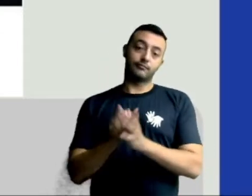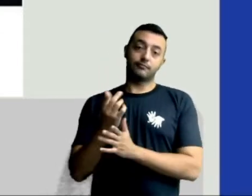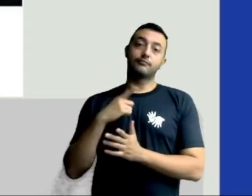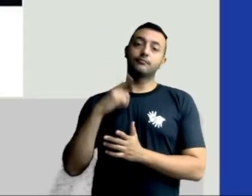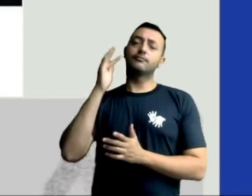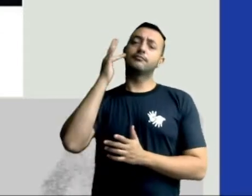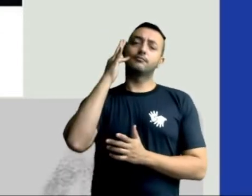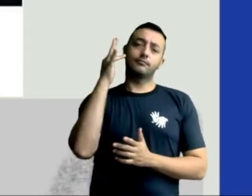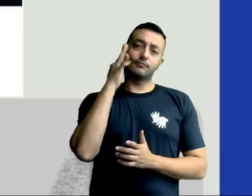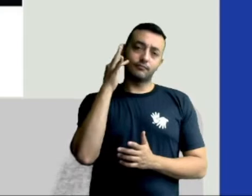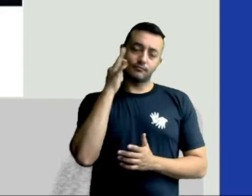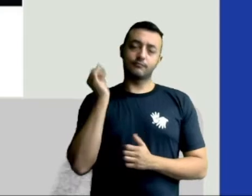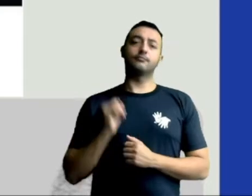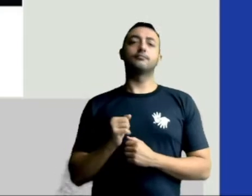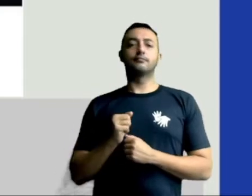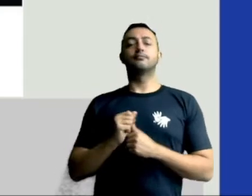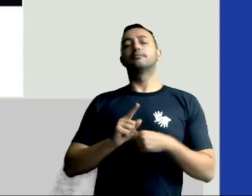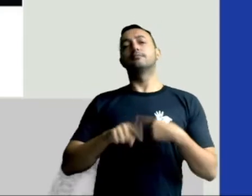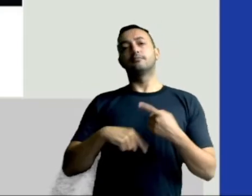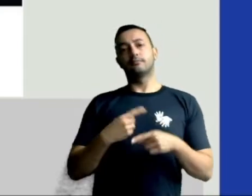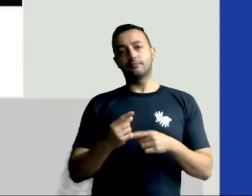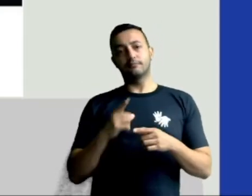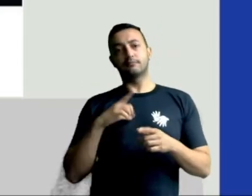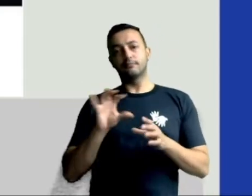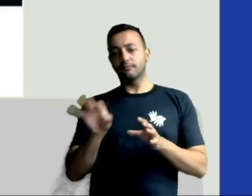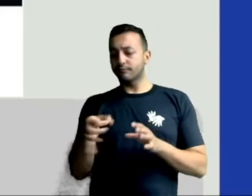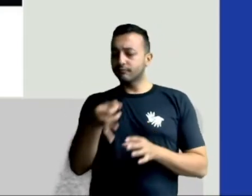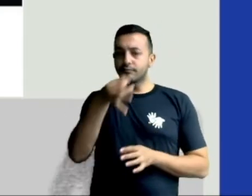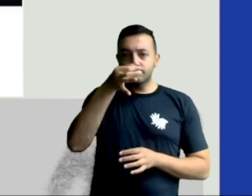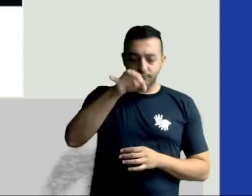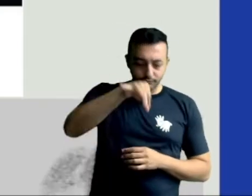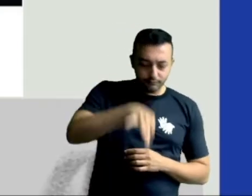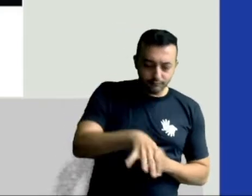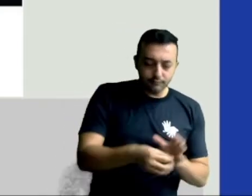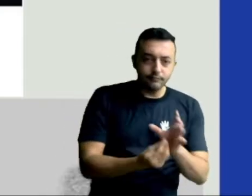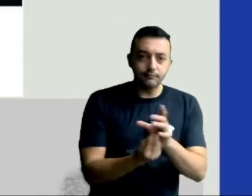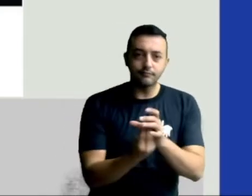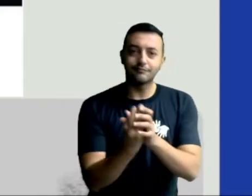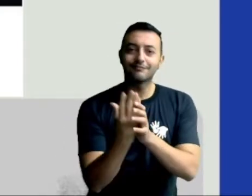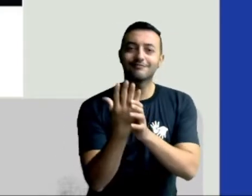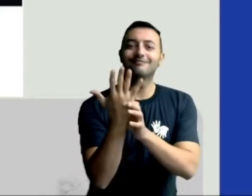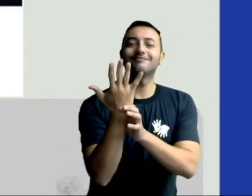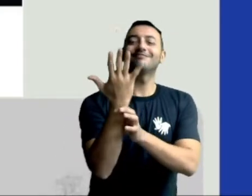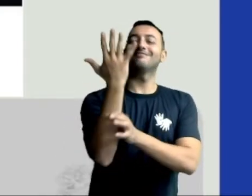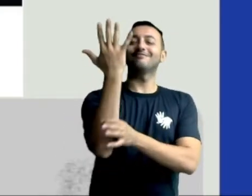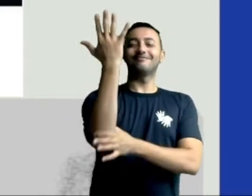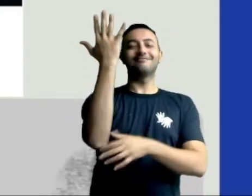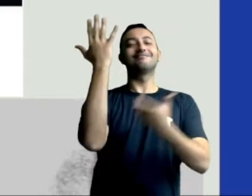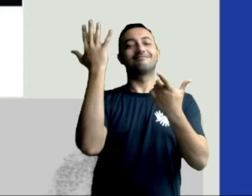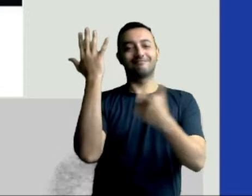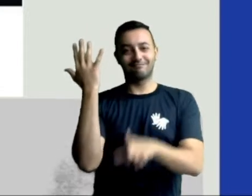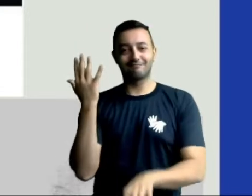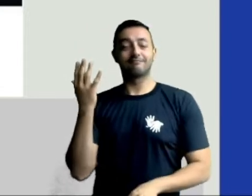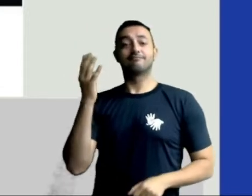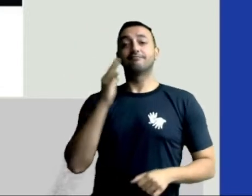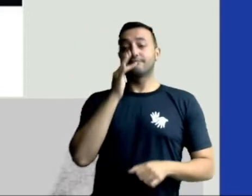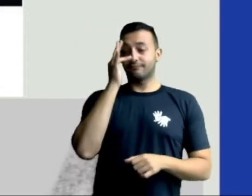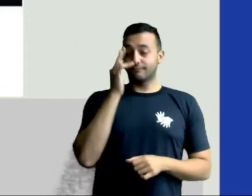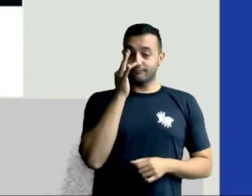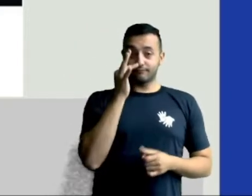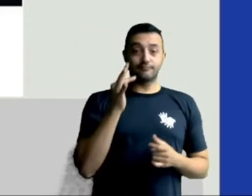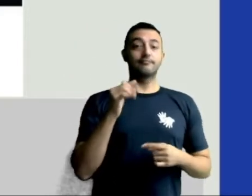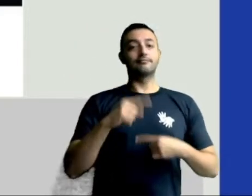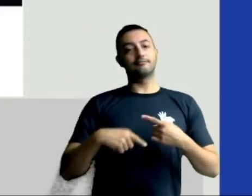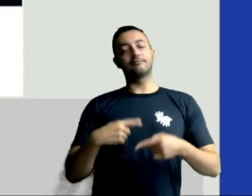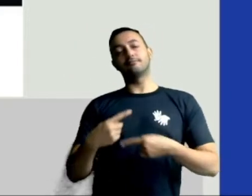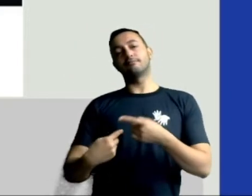os frutos, dos frutos vão vir as sementes e das sementes vão ser geradas outras plantas. Então a flor, ela faz parte